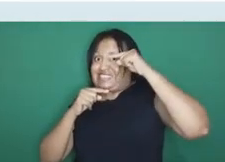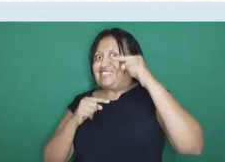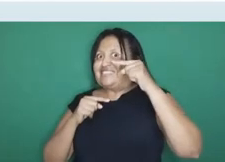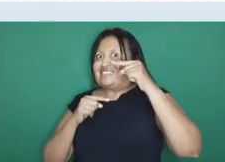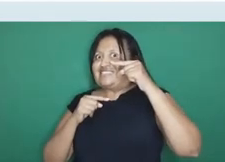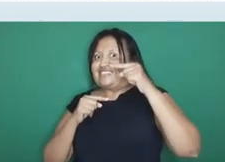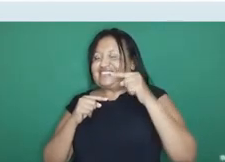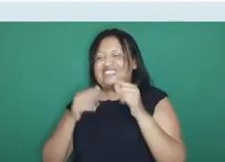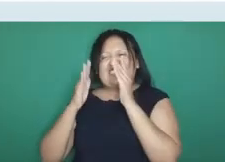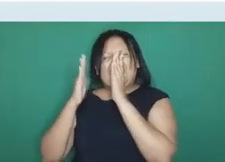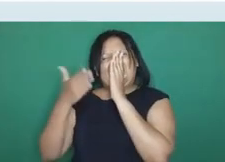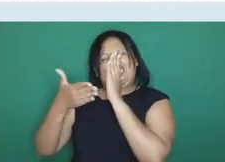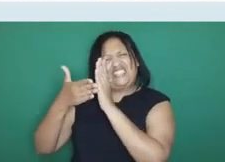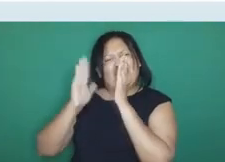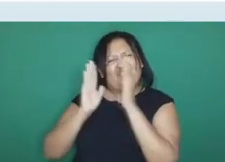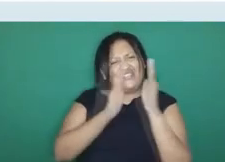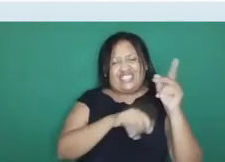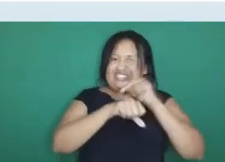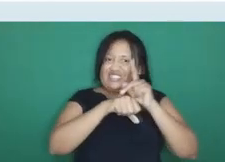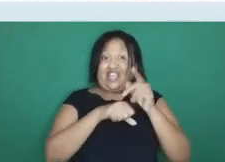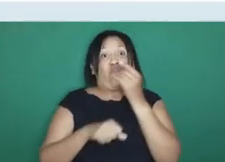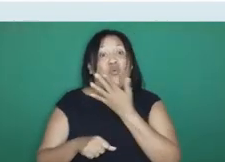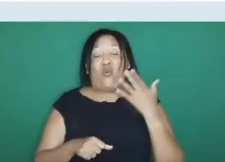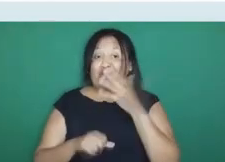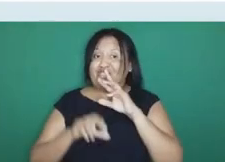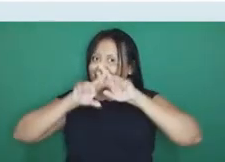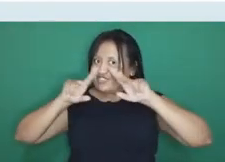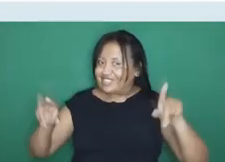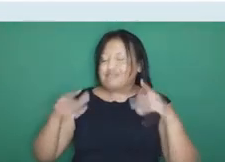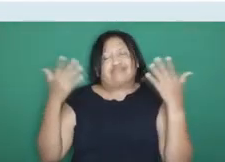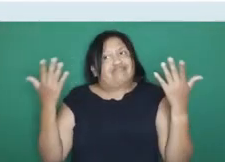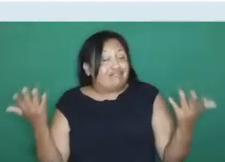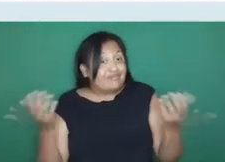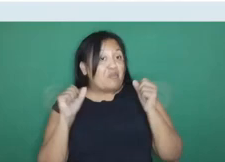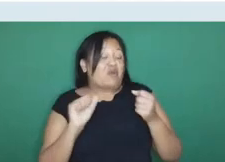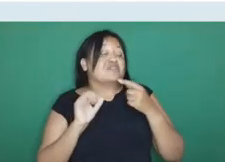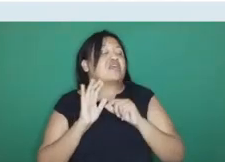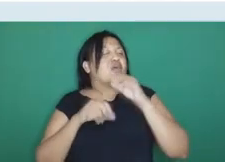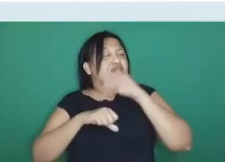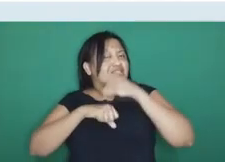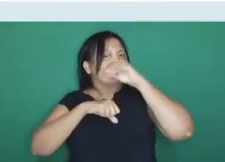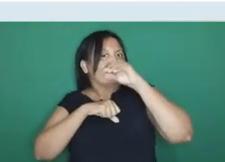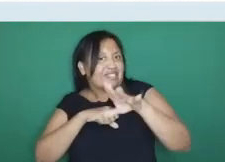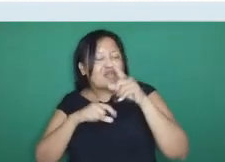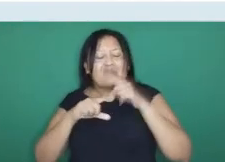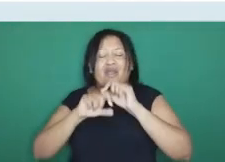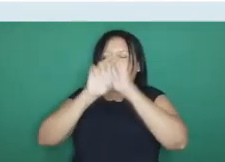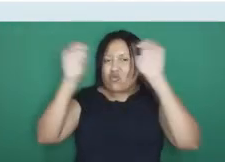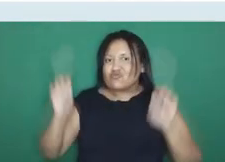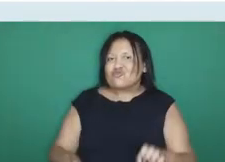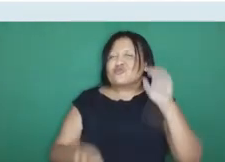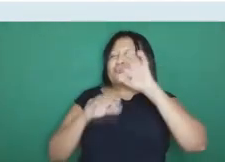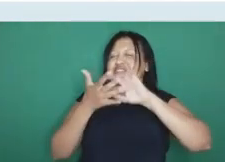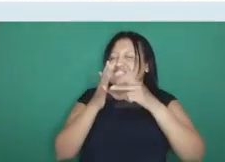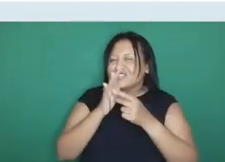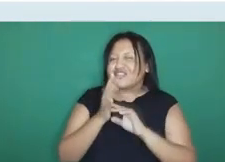né destacadas em com cores diferentes né Isso também pode ser um indicativo para a gente construir o sentido do texto